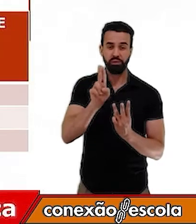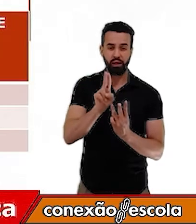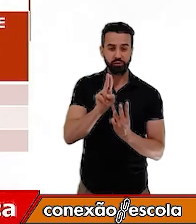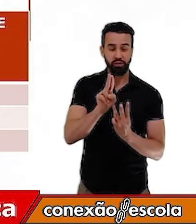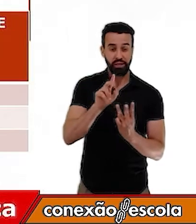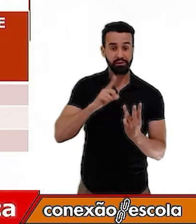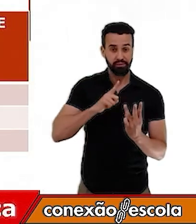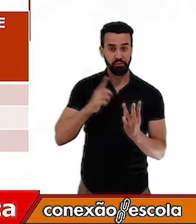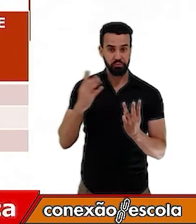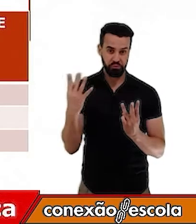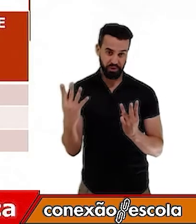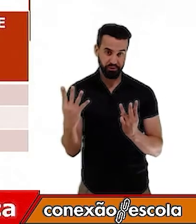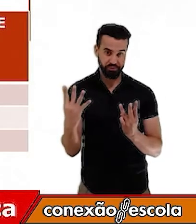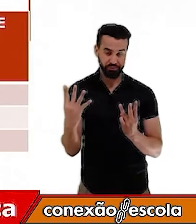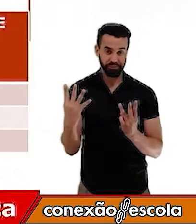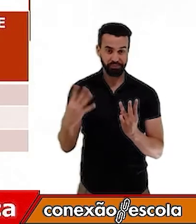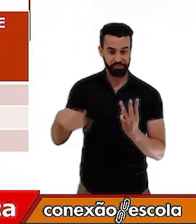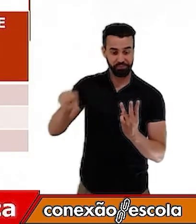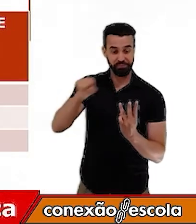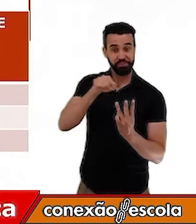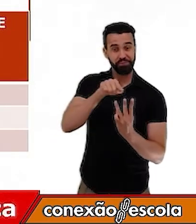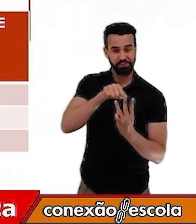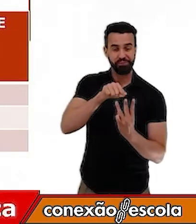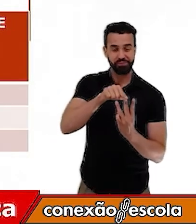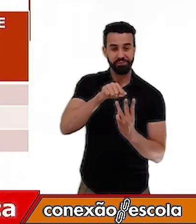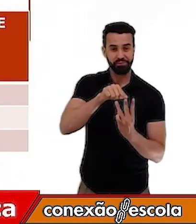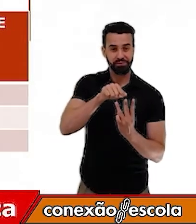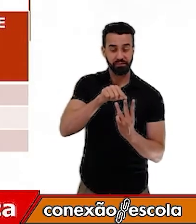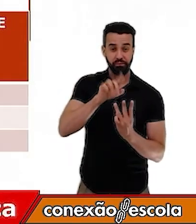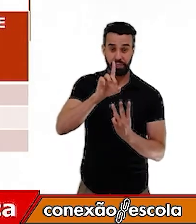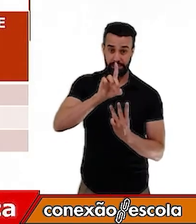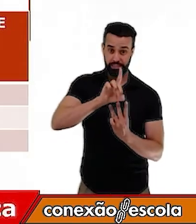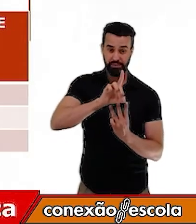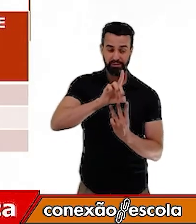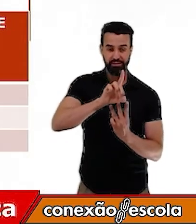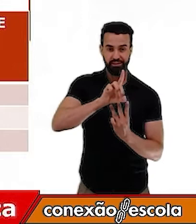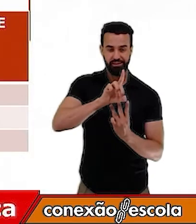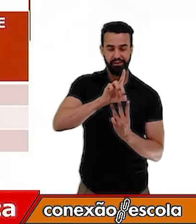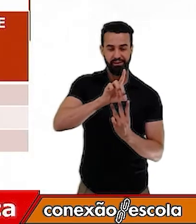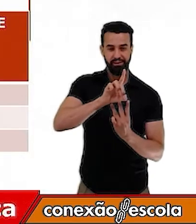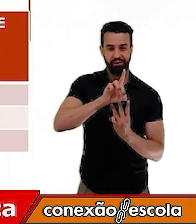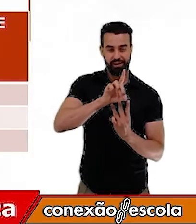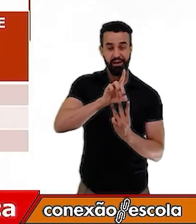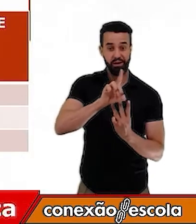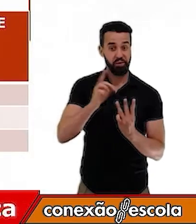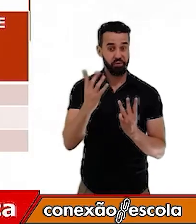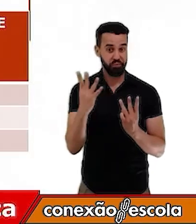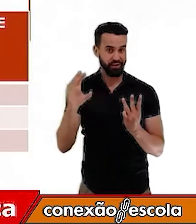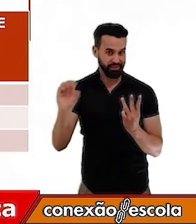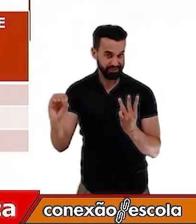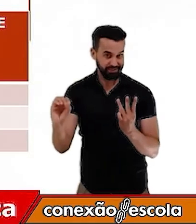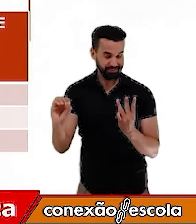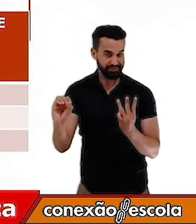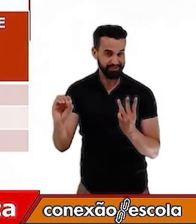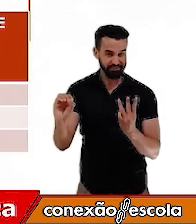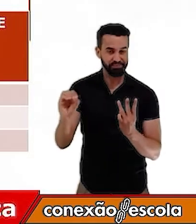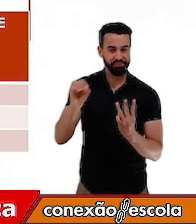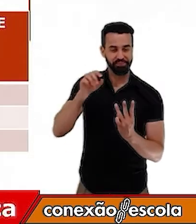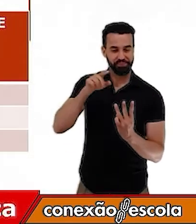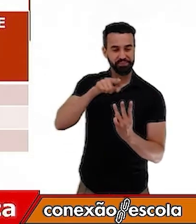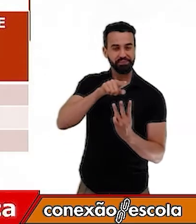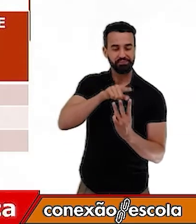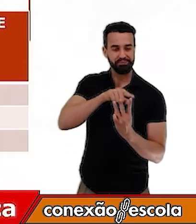tem o valor 4. Na segunda ordem, que é das dezenas, ele tem o valor 40.